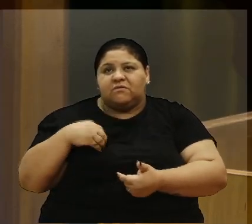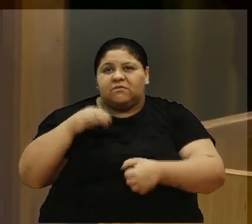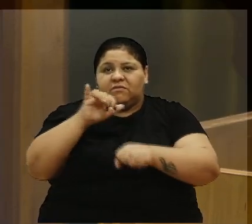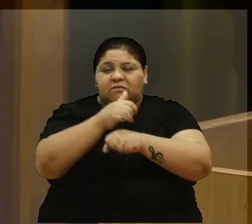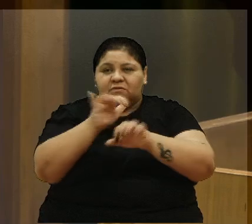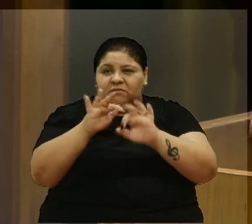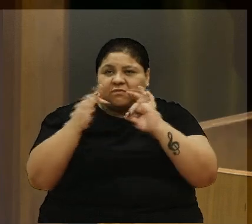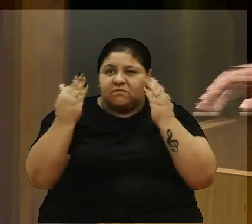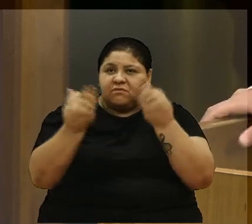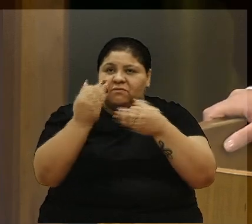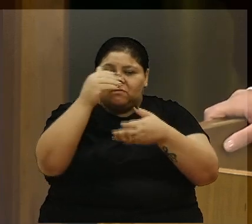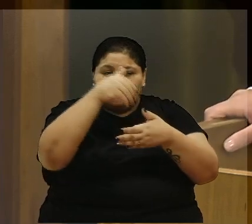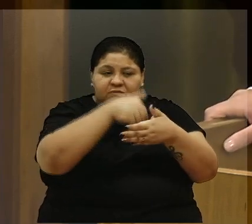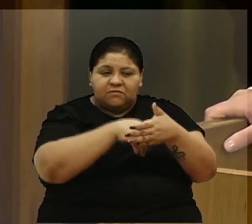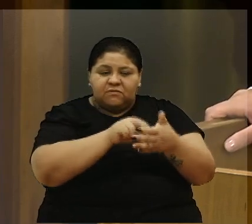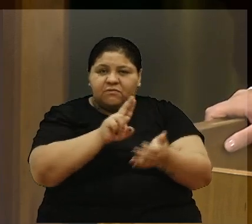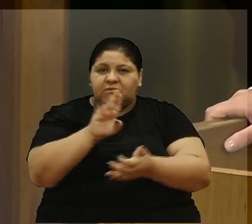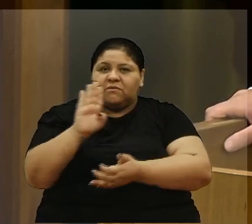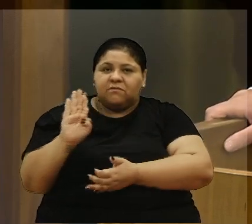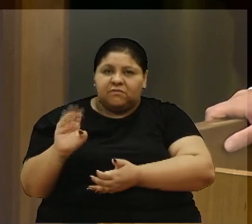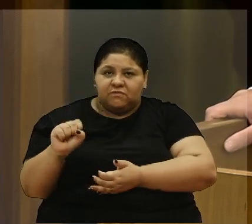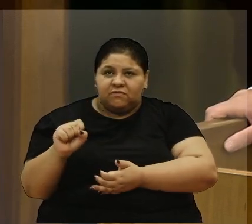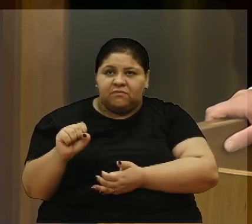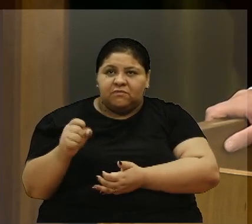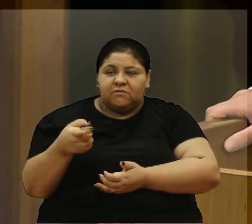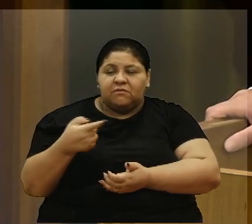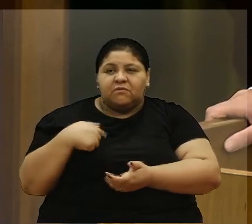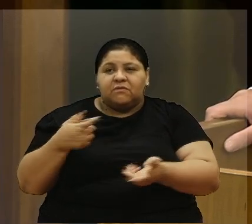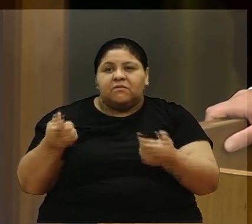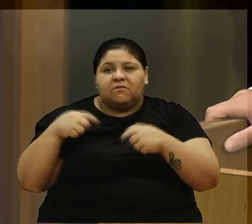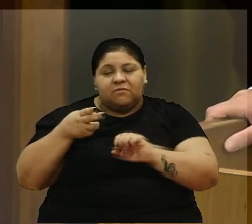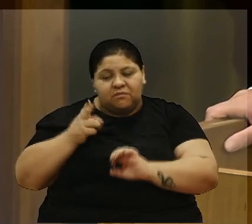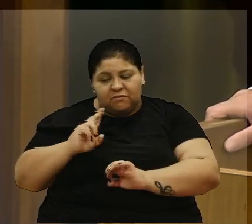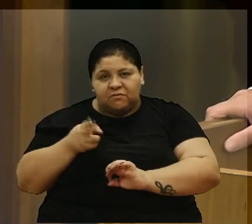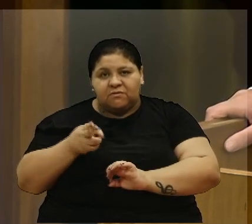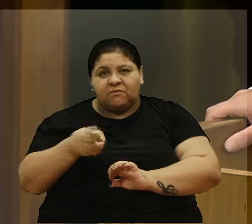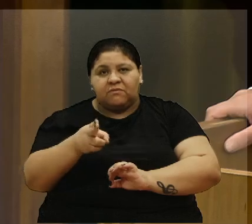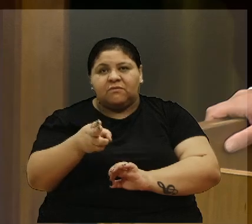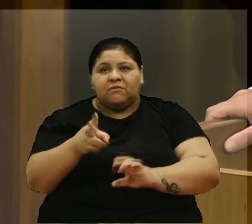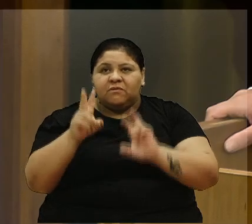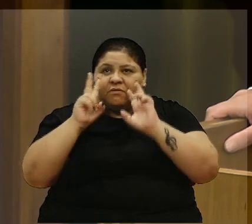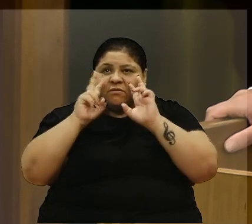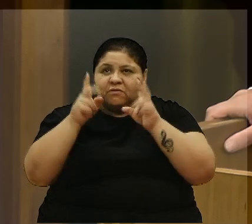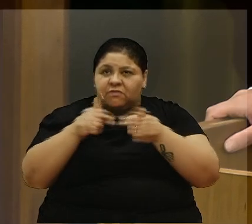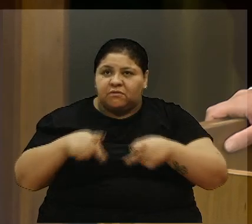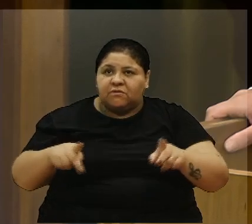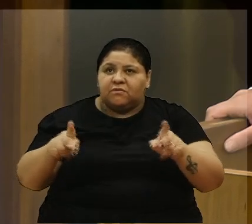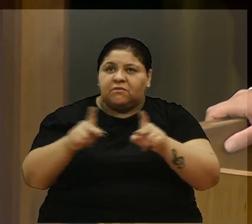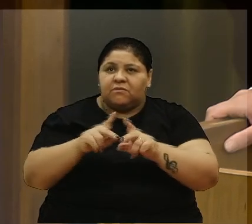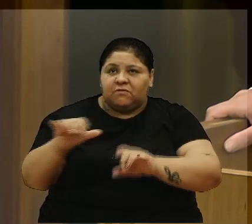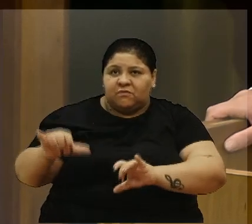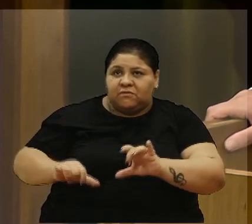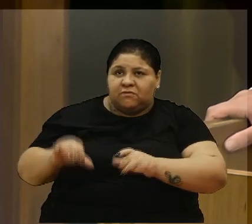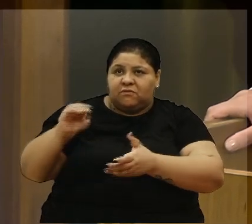da família dentro das nossas UBSs, para que a gente não precise continuar vendo a população sofrer por